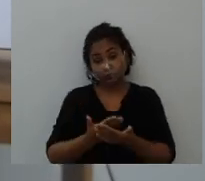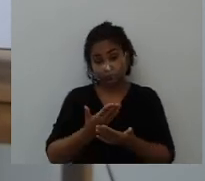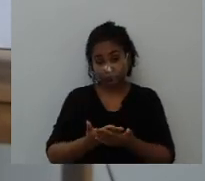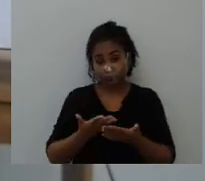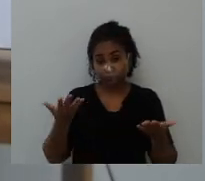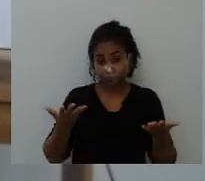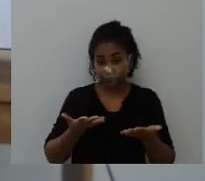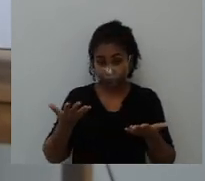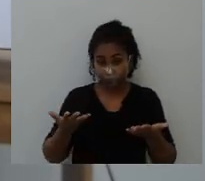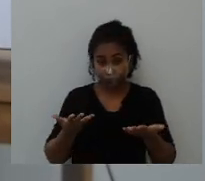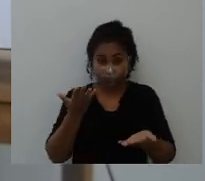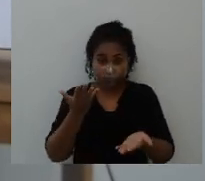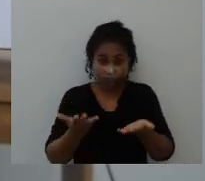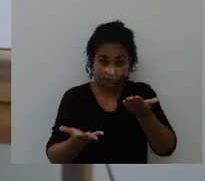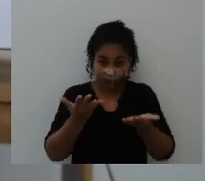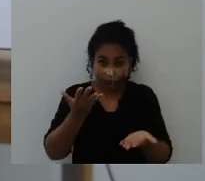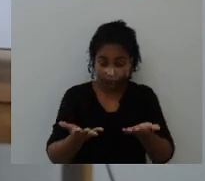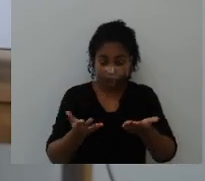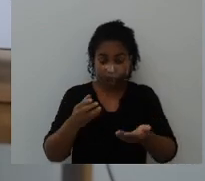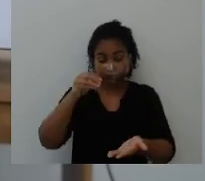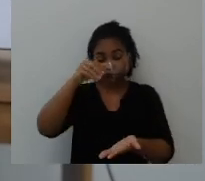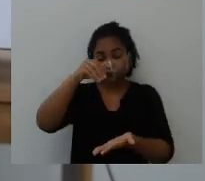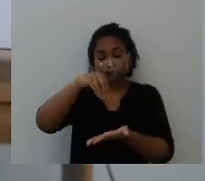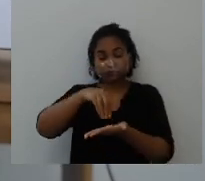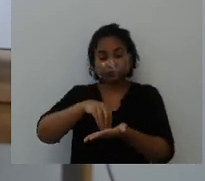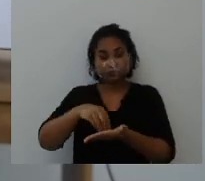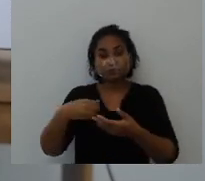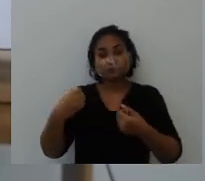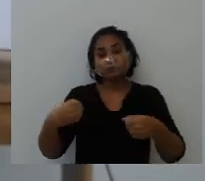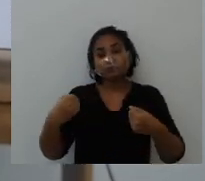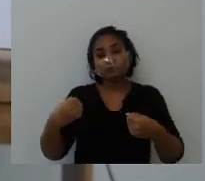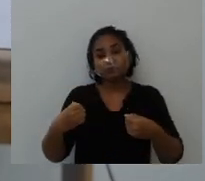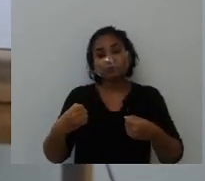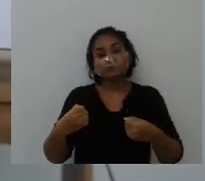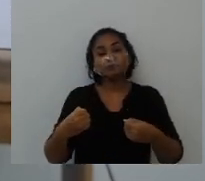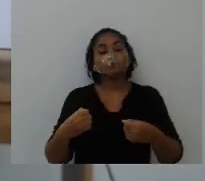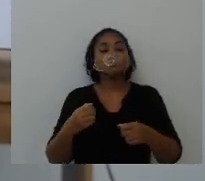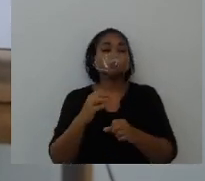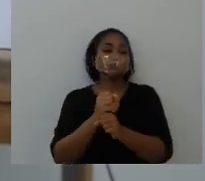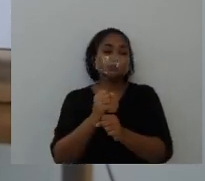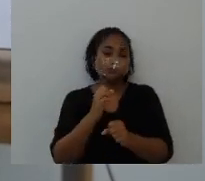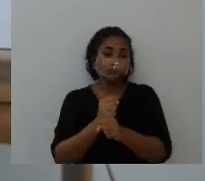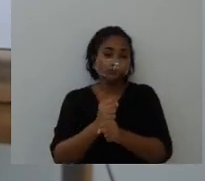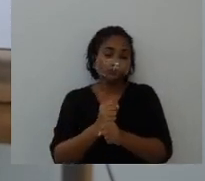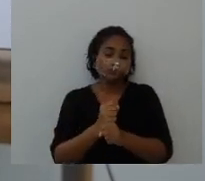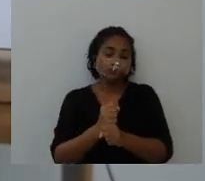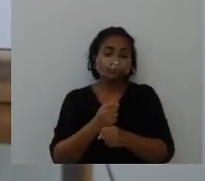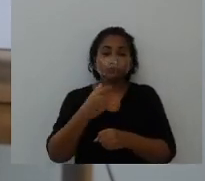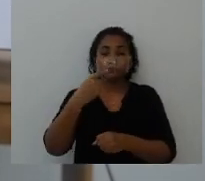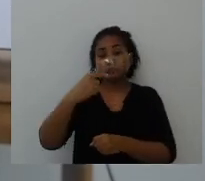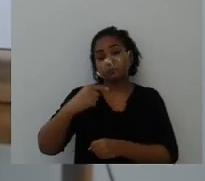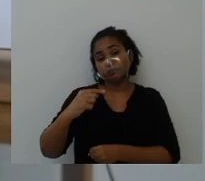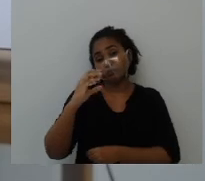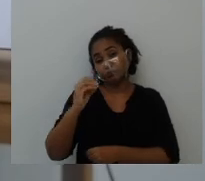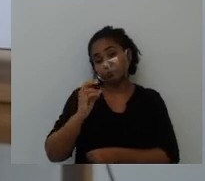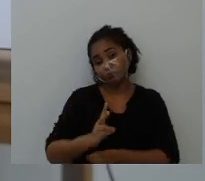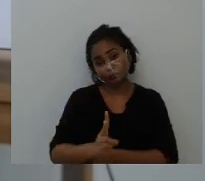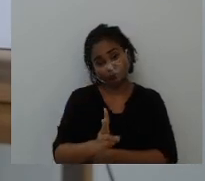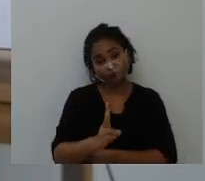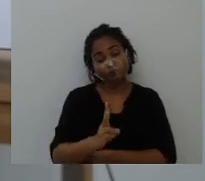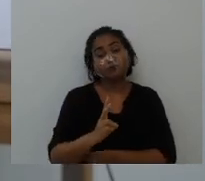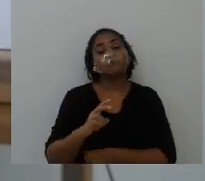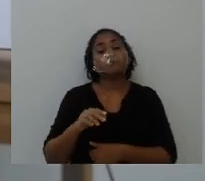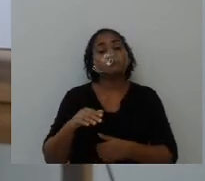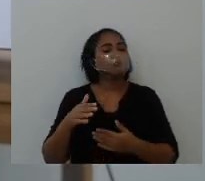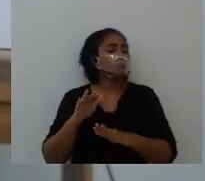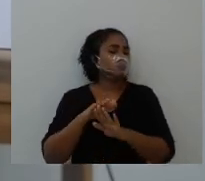o equilíbrio dos corpos de um ponto material, basta você fazer com que a resultante das forças se anulem. Então, as forças